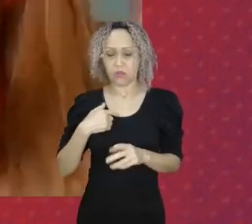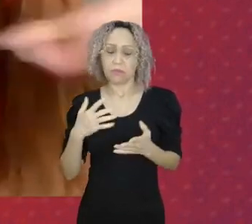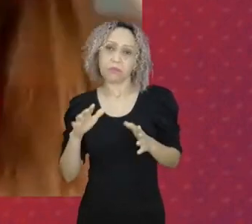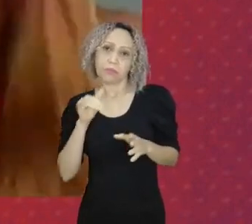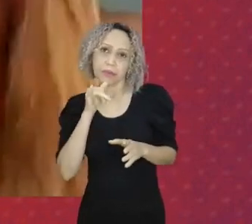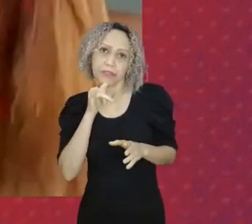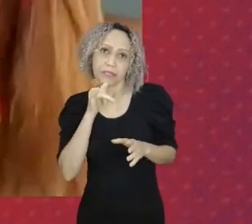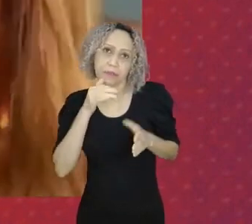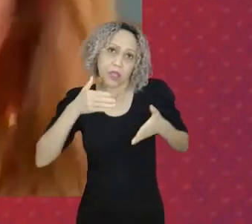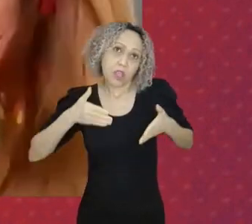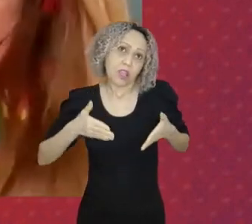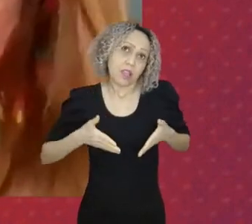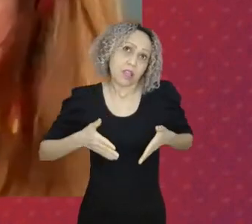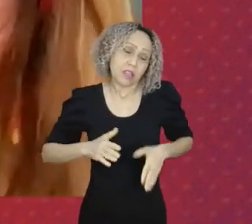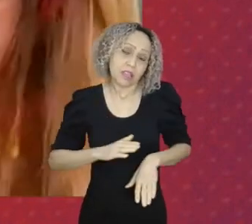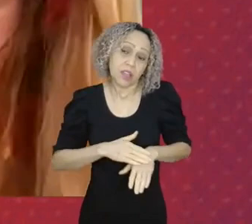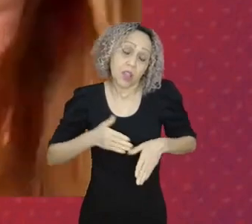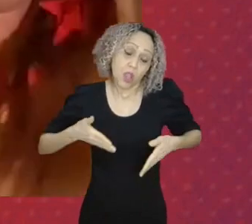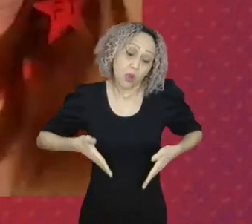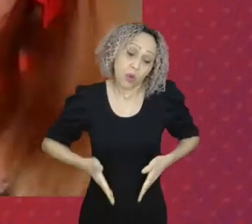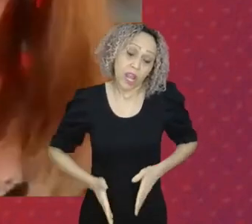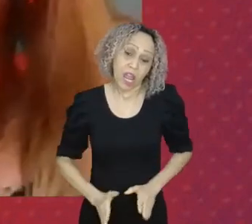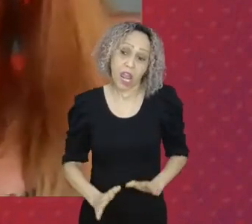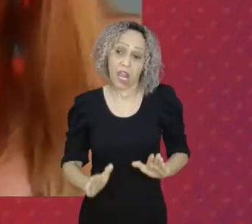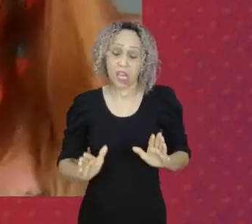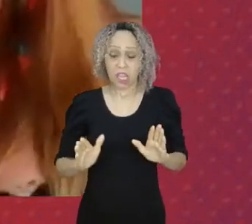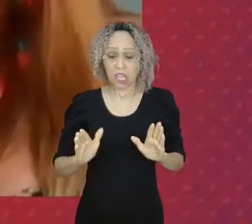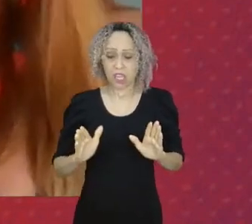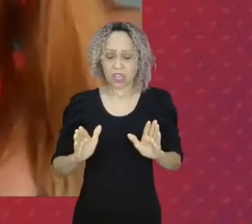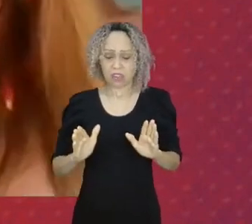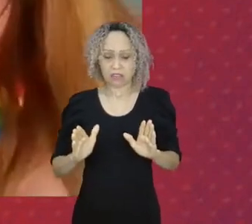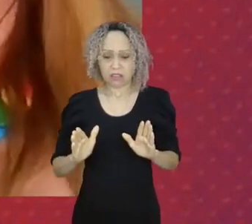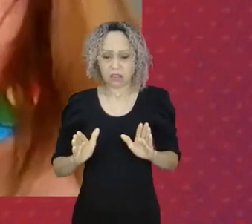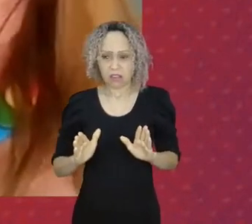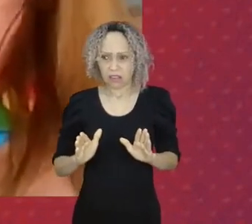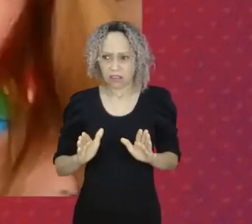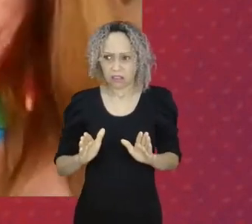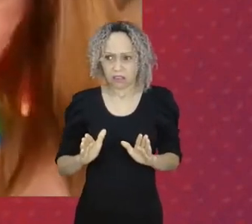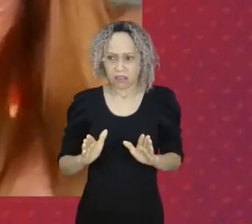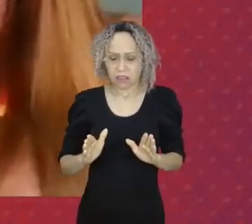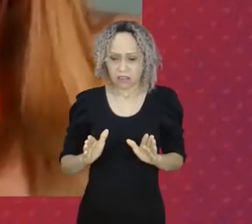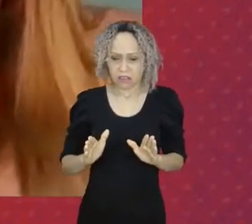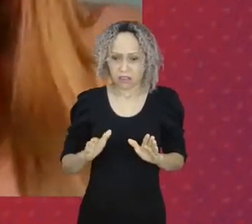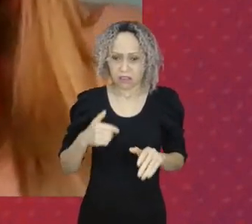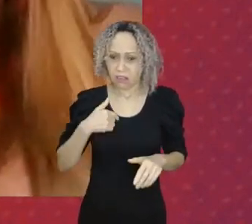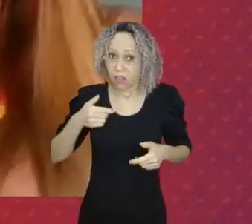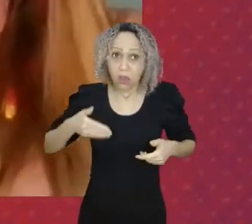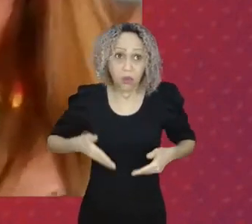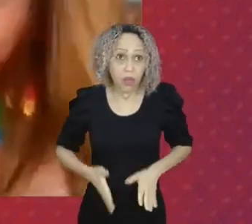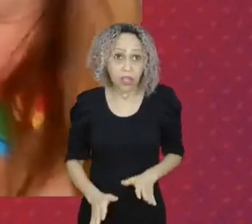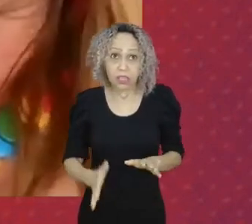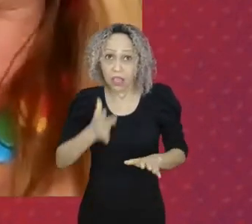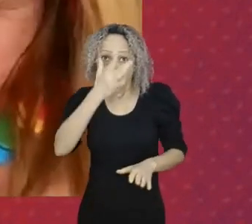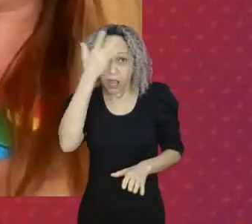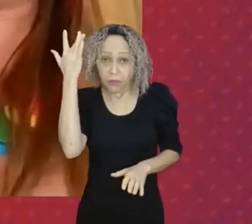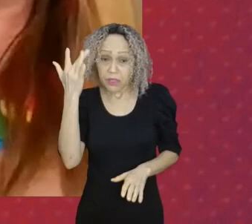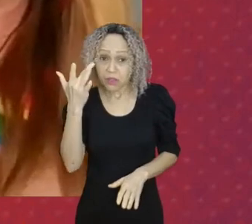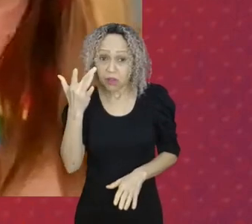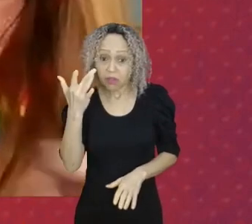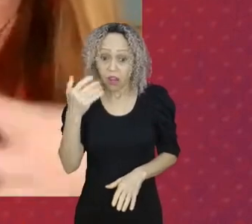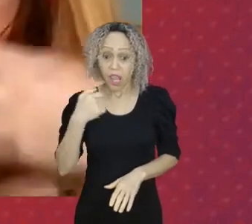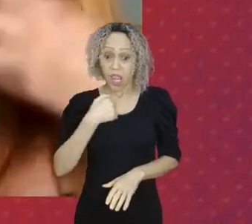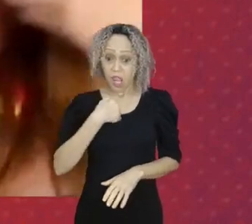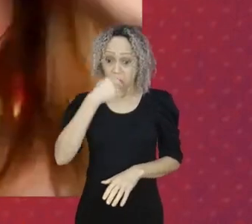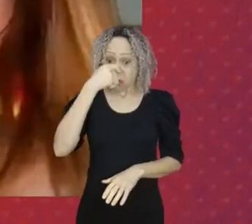nasci, então disseram que eu era homem. Eu não nasci, não disse nada. Eu não disse, nem sabia falar, então eu não disse nada,